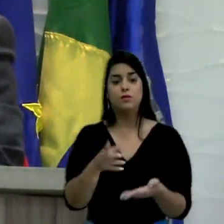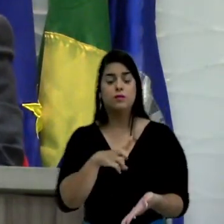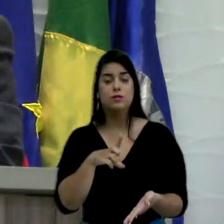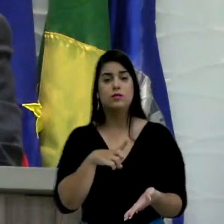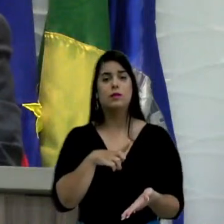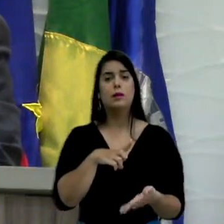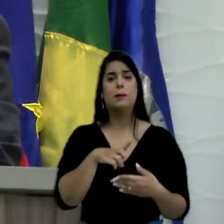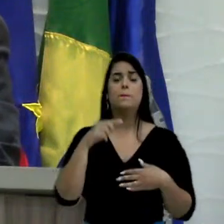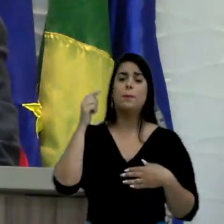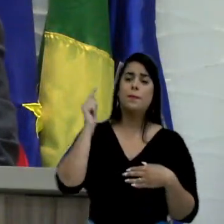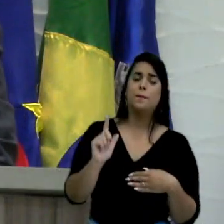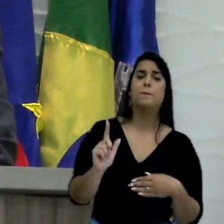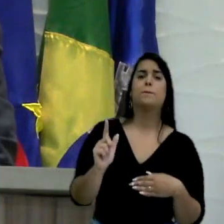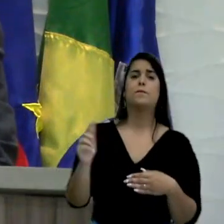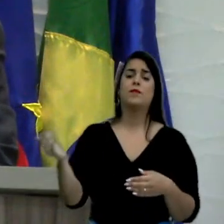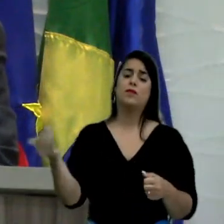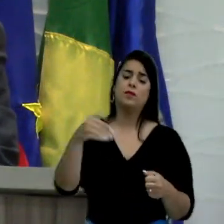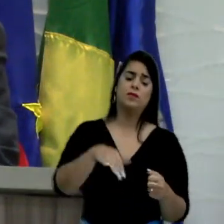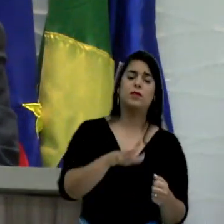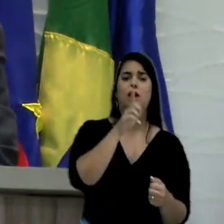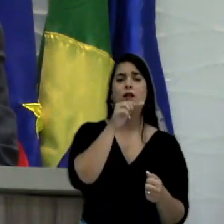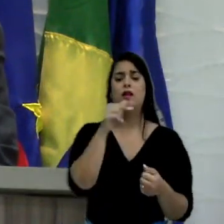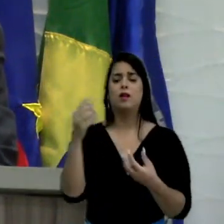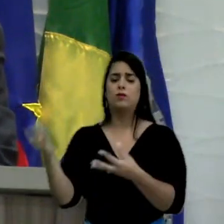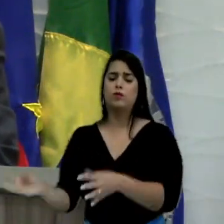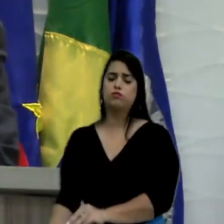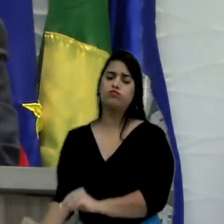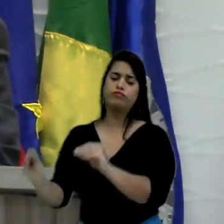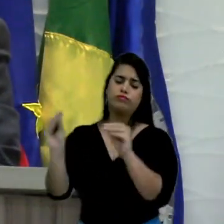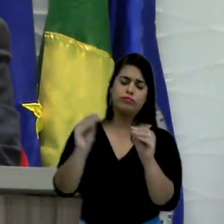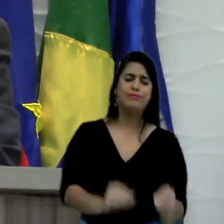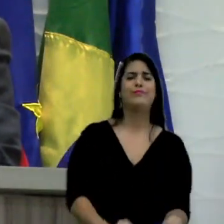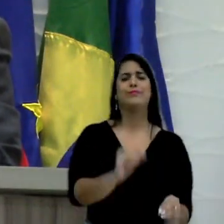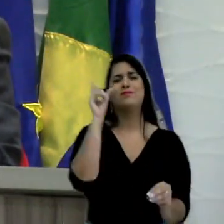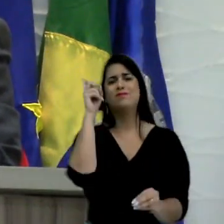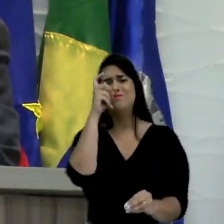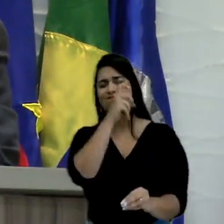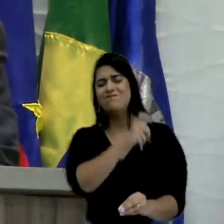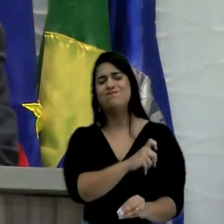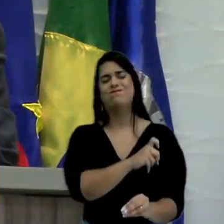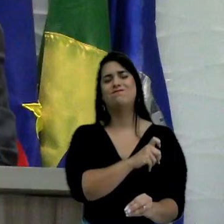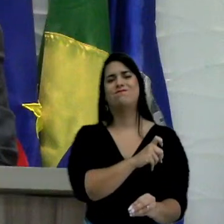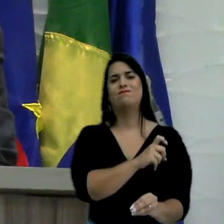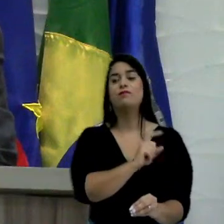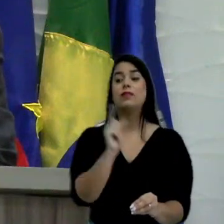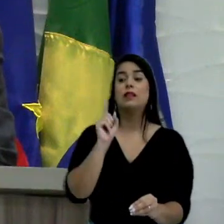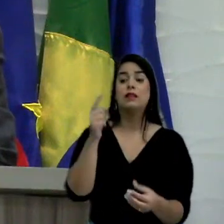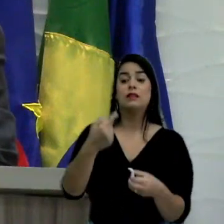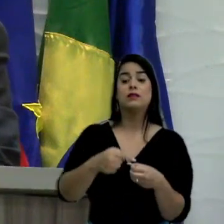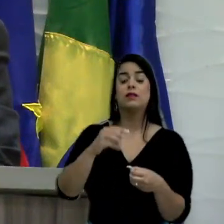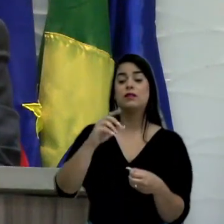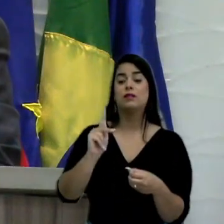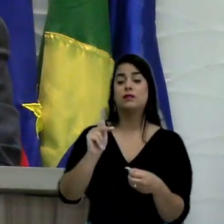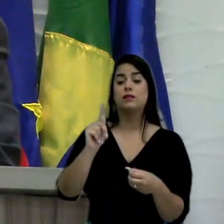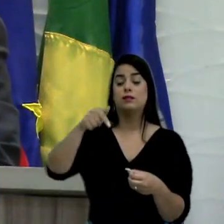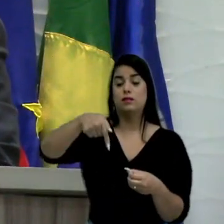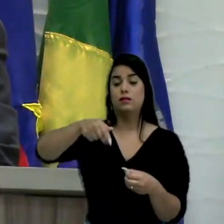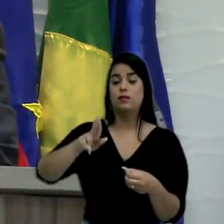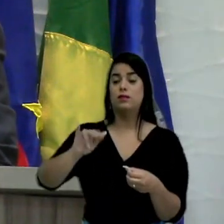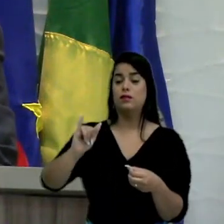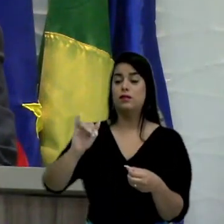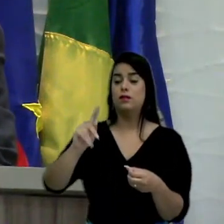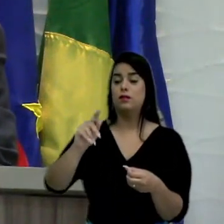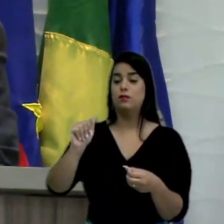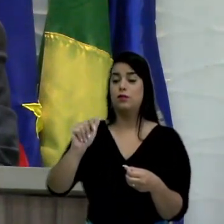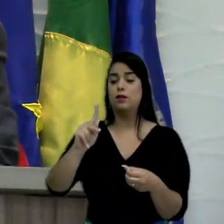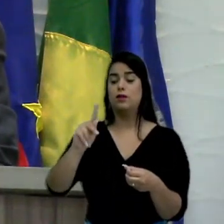aí, consegui trazer água com toda dificuldade lá de Quipapá para São Bentuna, onde através das máquinas